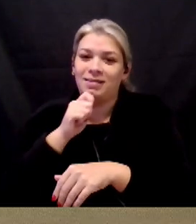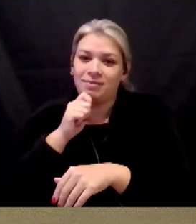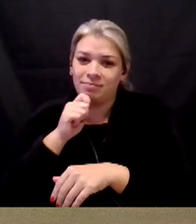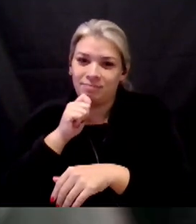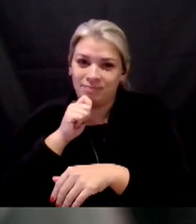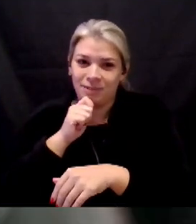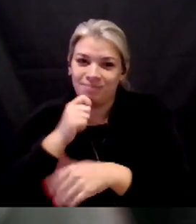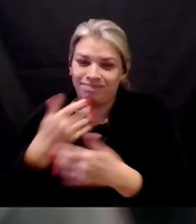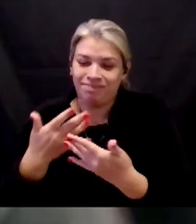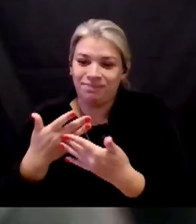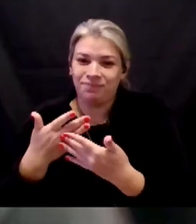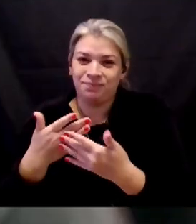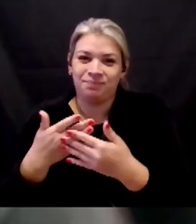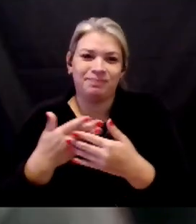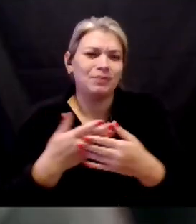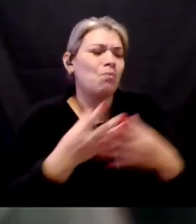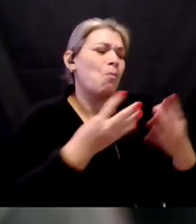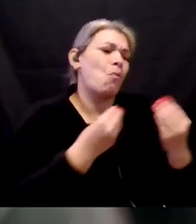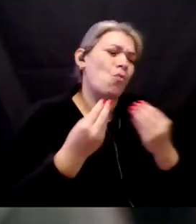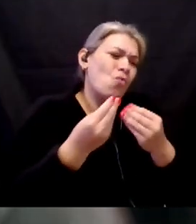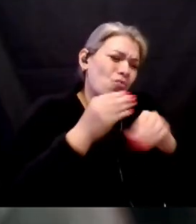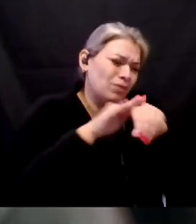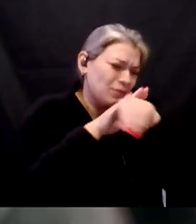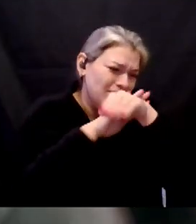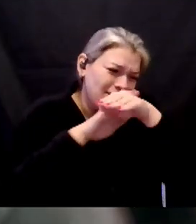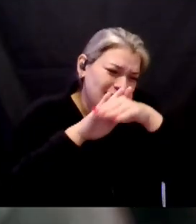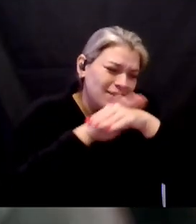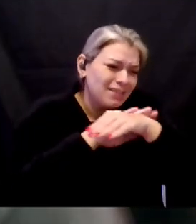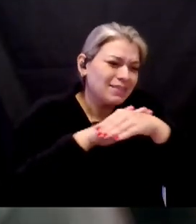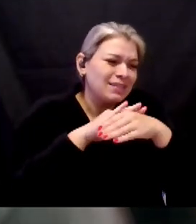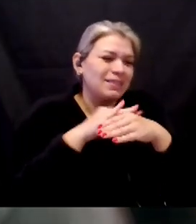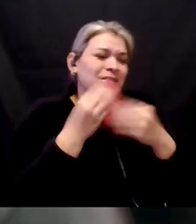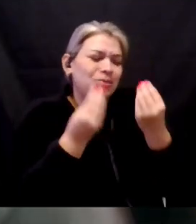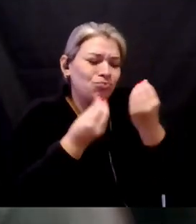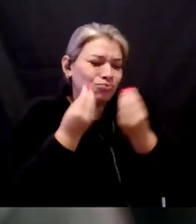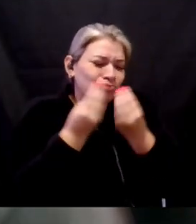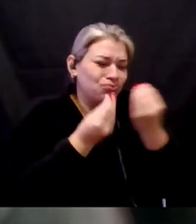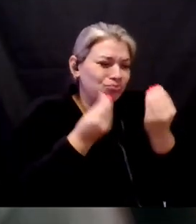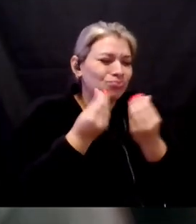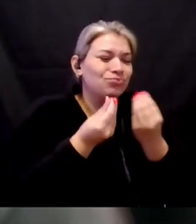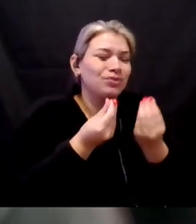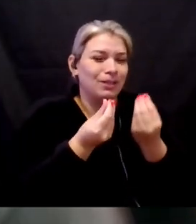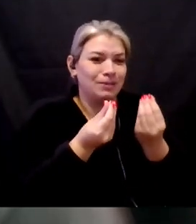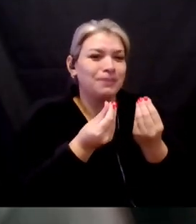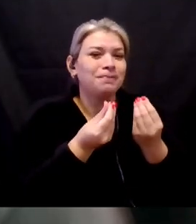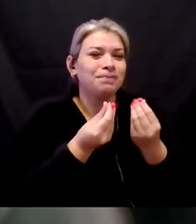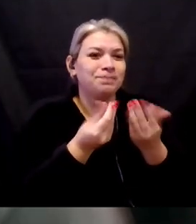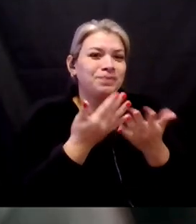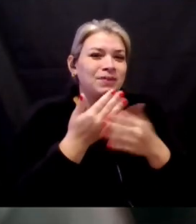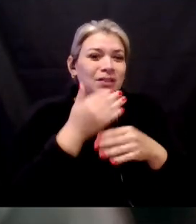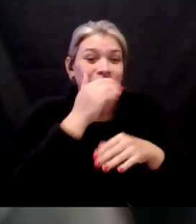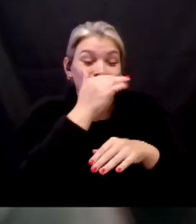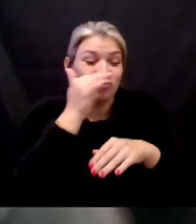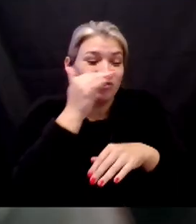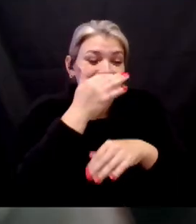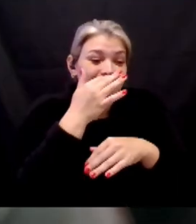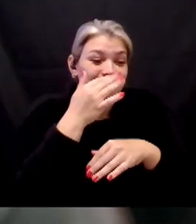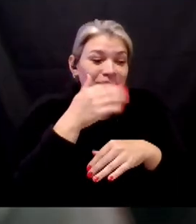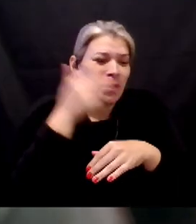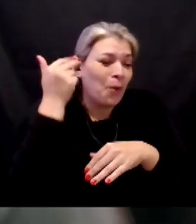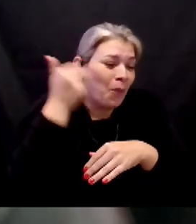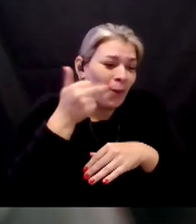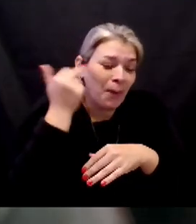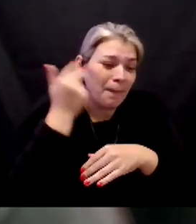extremamente delicada, sensível. O bebê já tem um cheirinho natural, né? Eu lembro dos meus filhos, adorava o cheirinho deles natural, quando